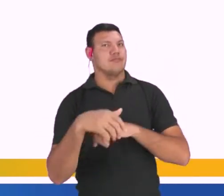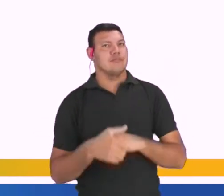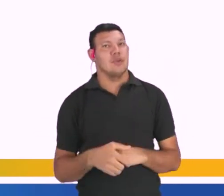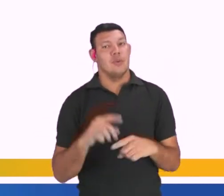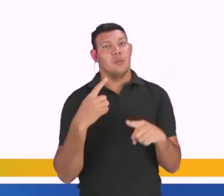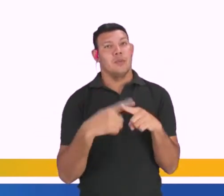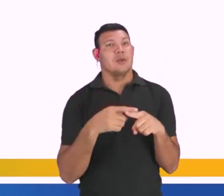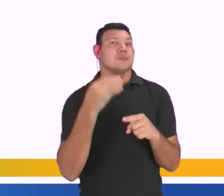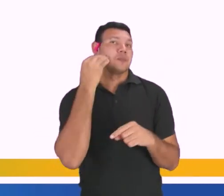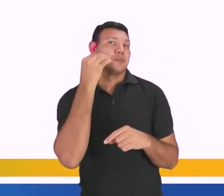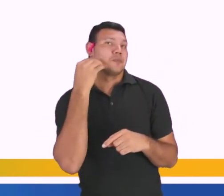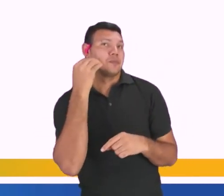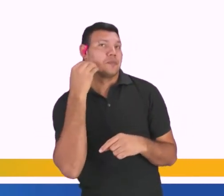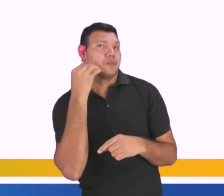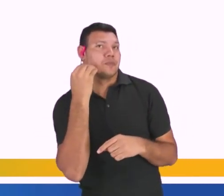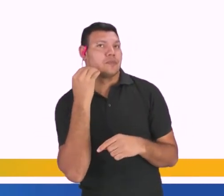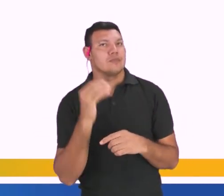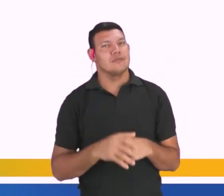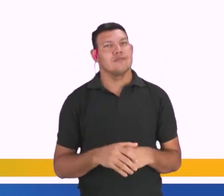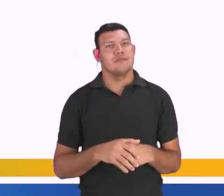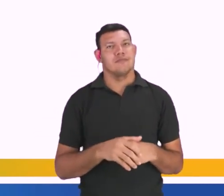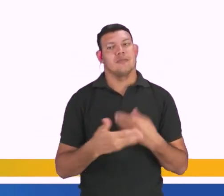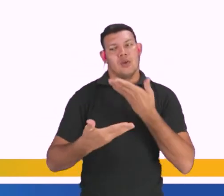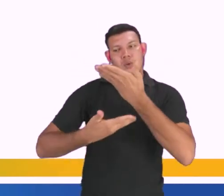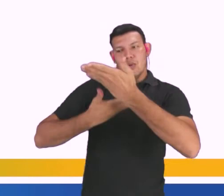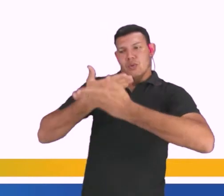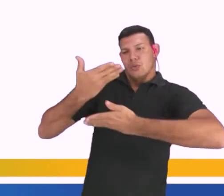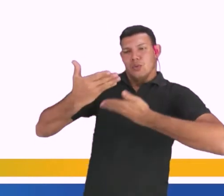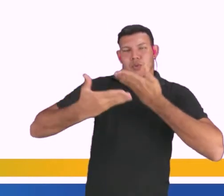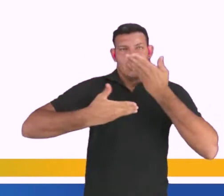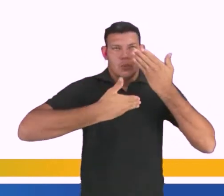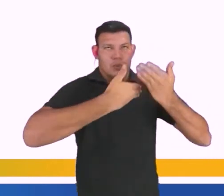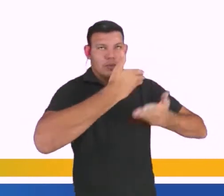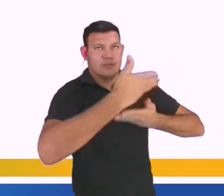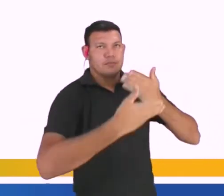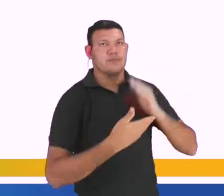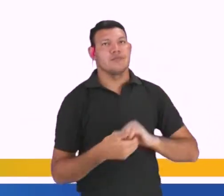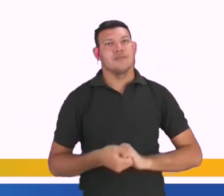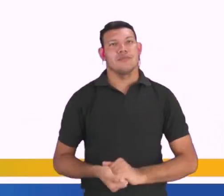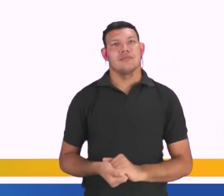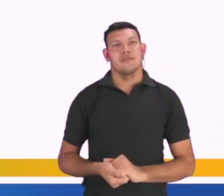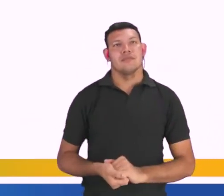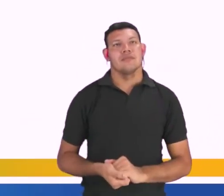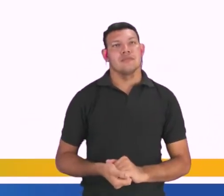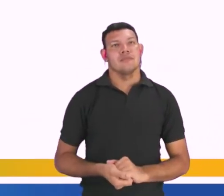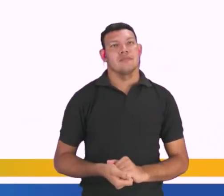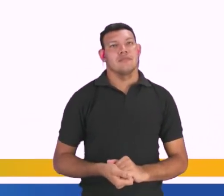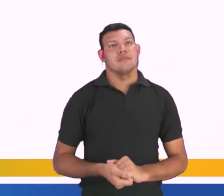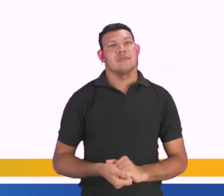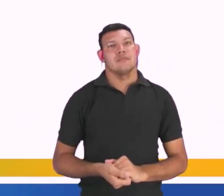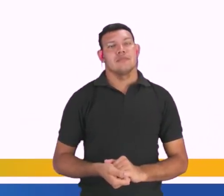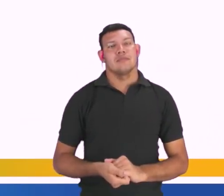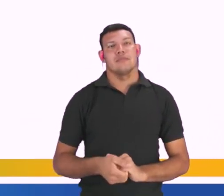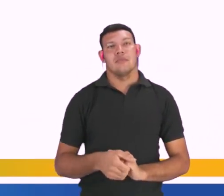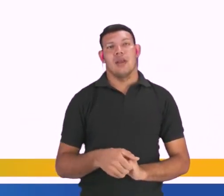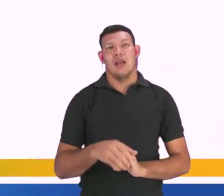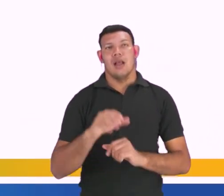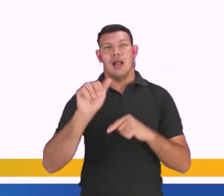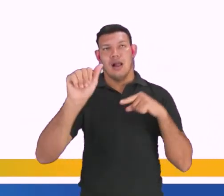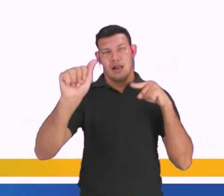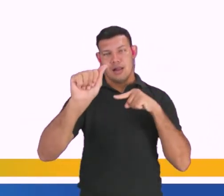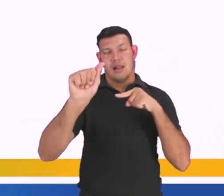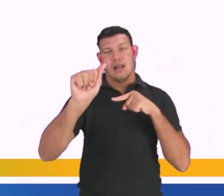bem? Está me ouvindo? Então, não é. O código, na verdade, é